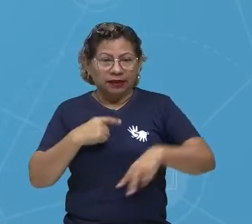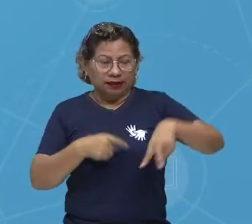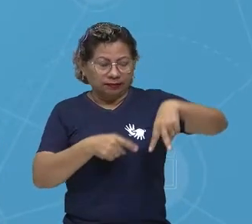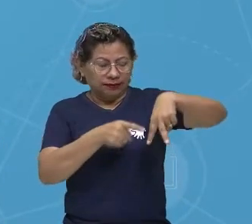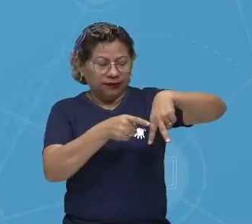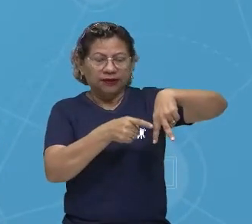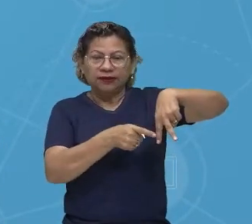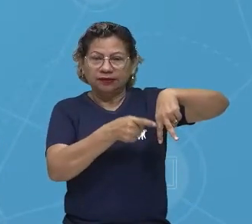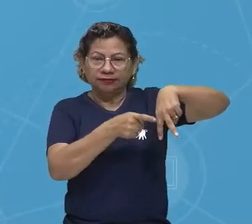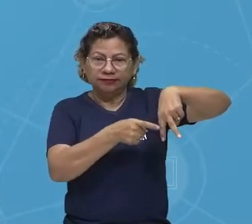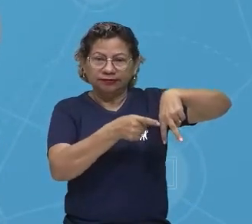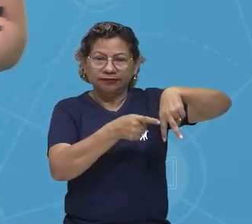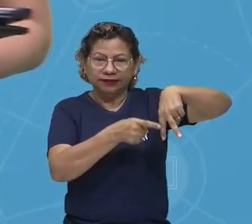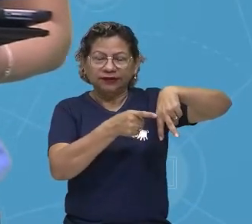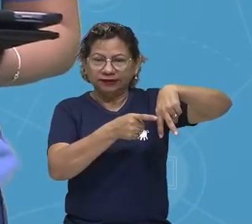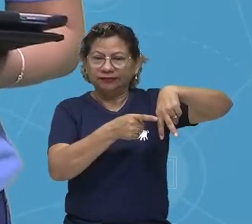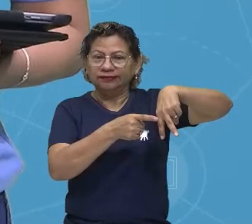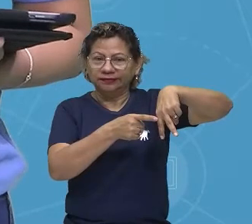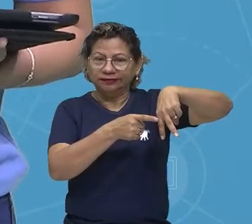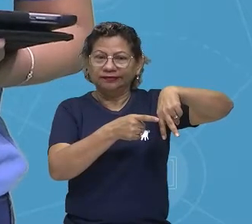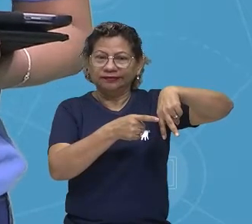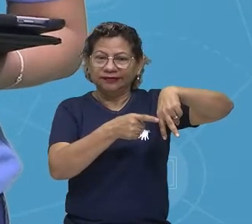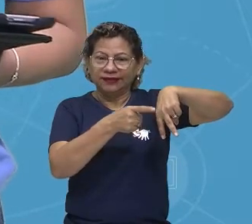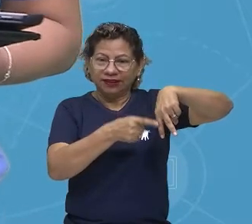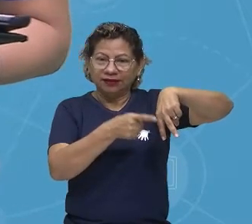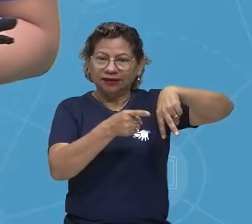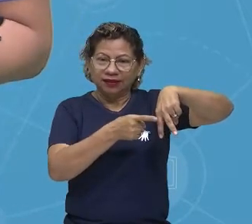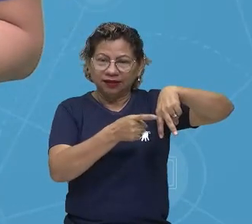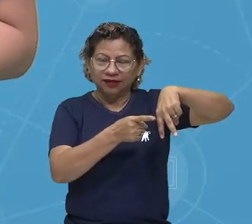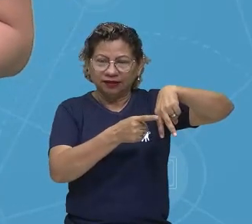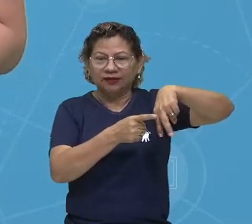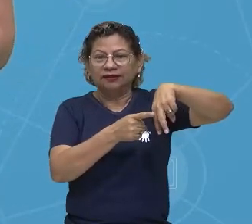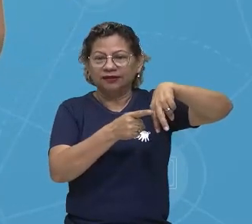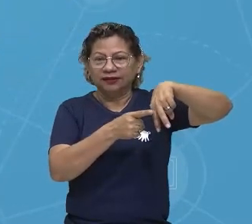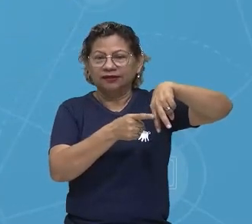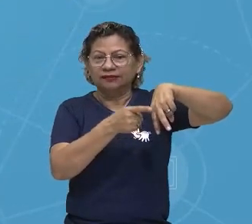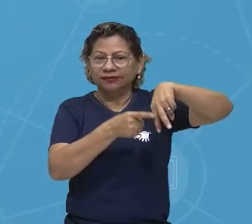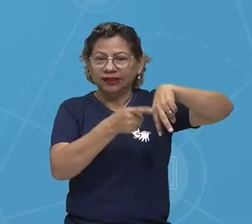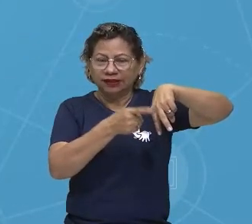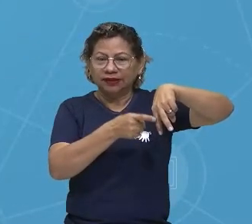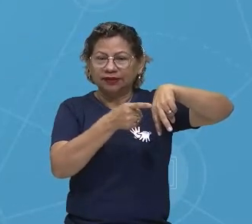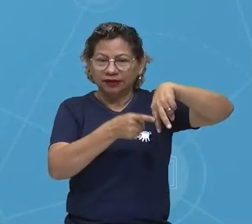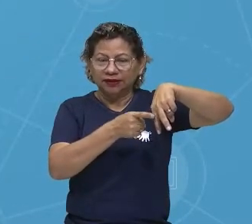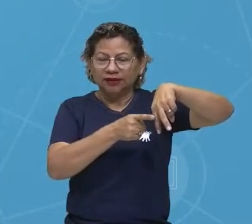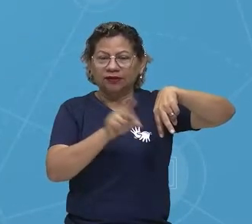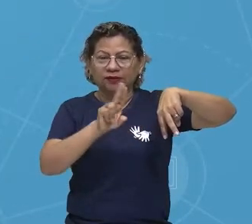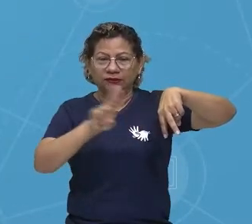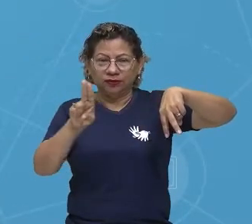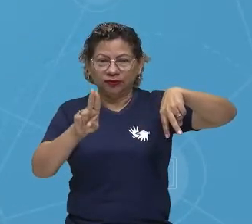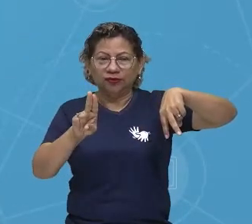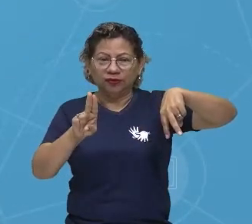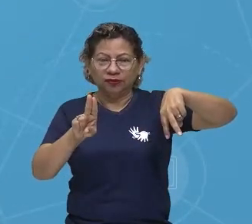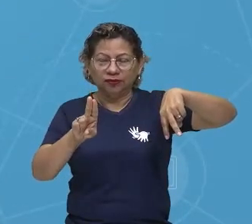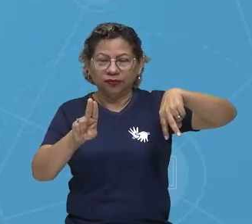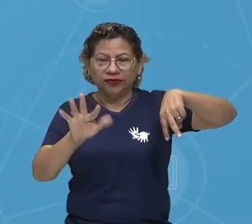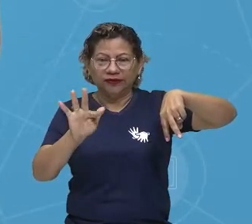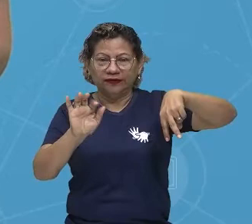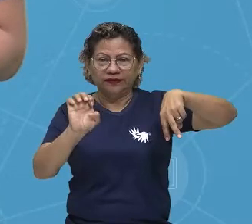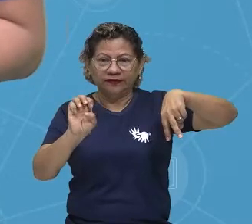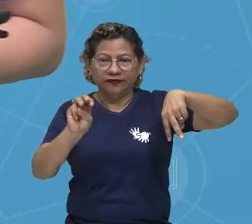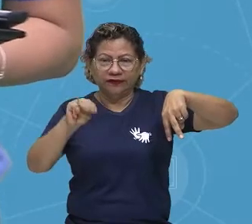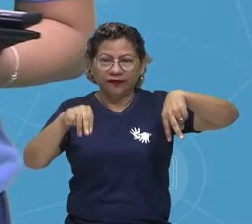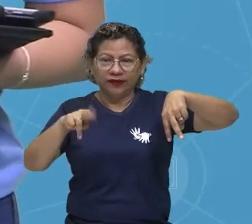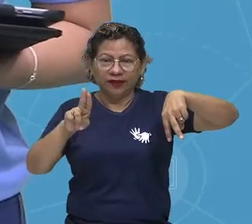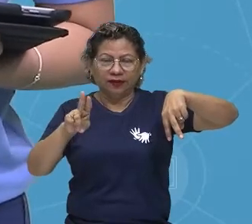temos nela está presente aqui ó na nossa coxa né Essa região aqui da nossa perna ele é chamado de fêmur ao longo